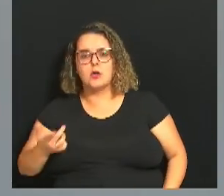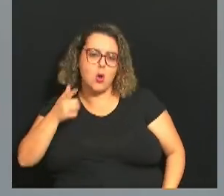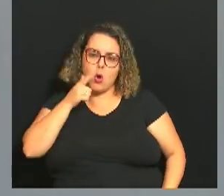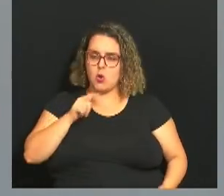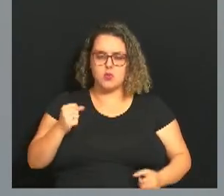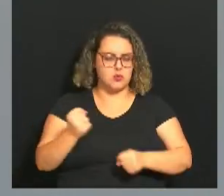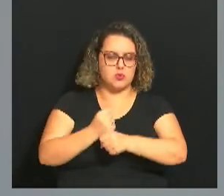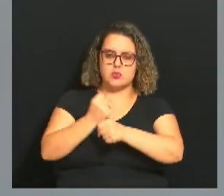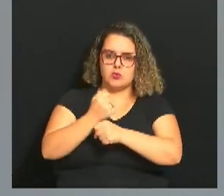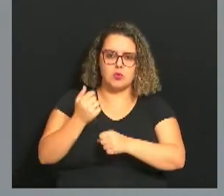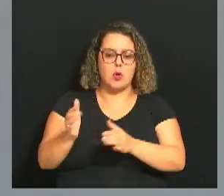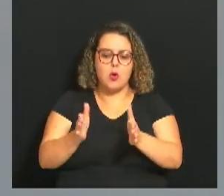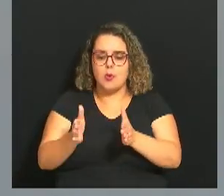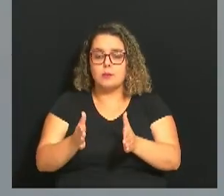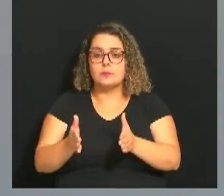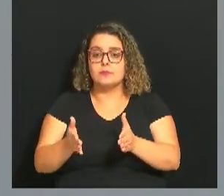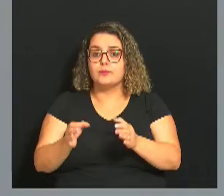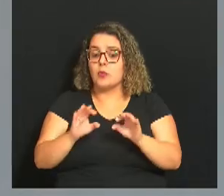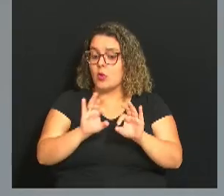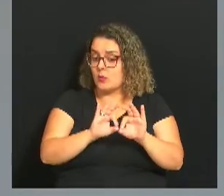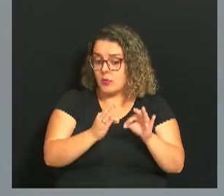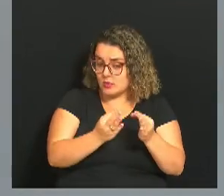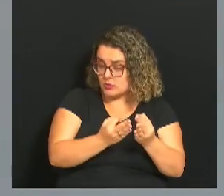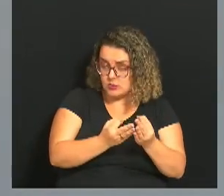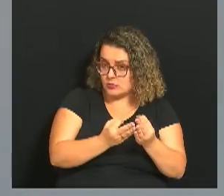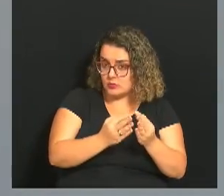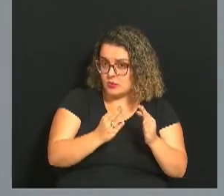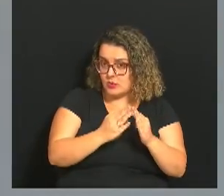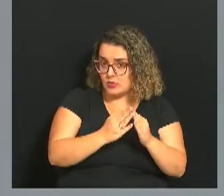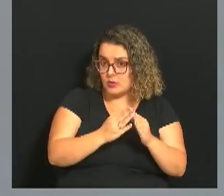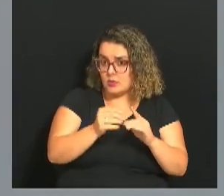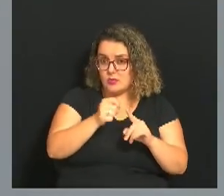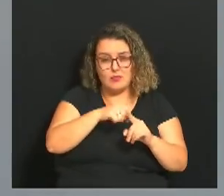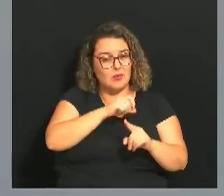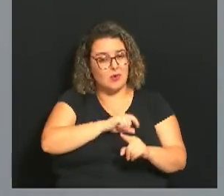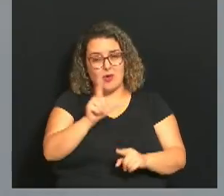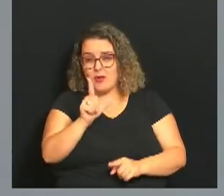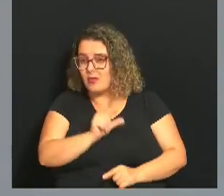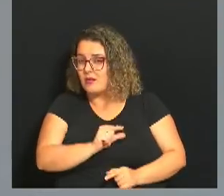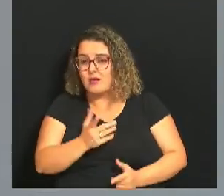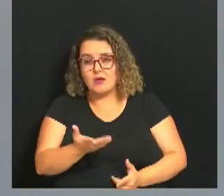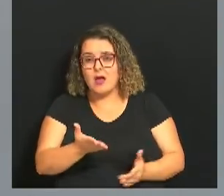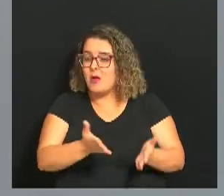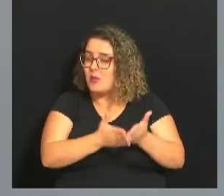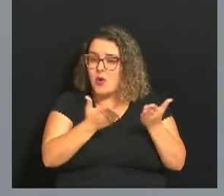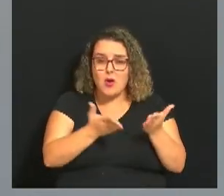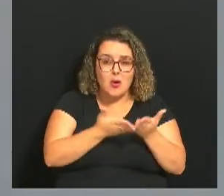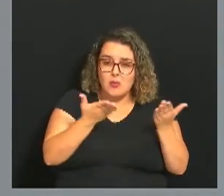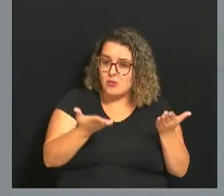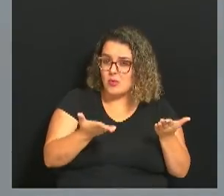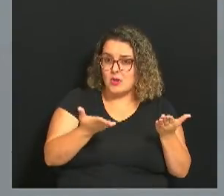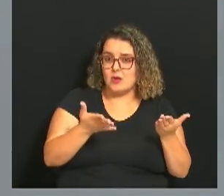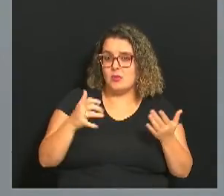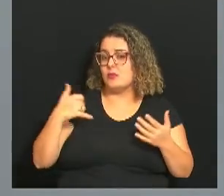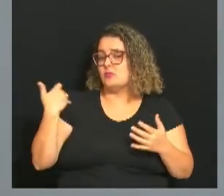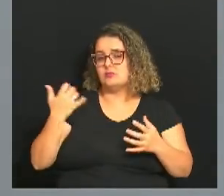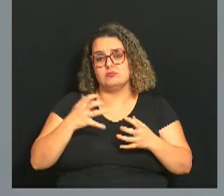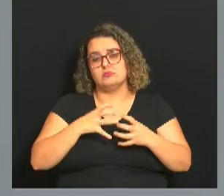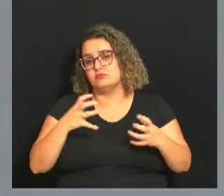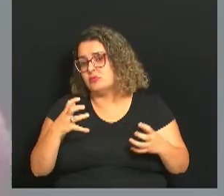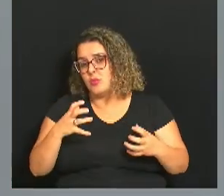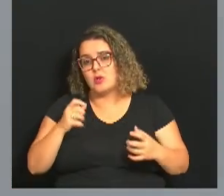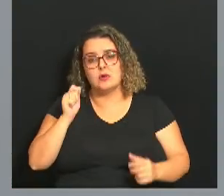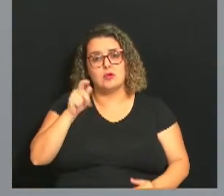tempo. Mas uma família que tem baixa renda ou que é chefiada por um idoso aposentado ou que tem muita